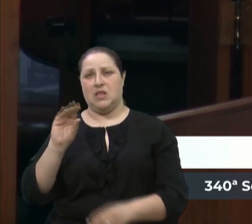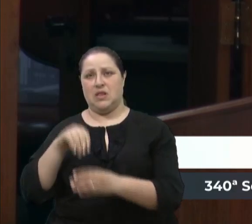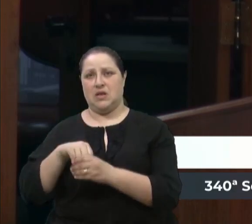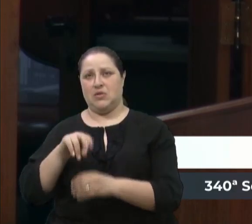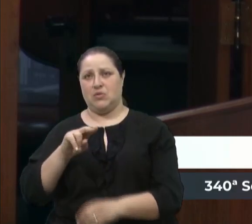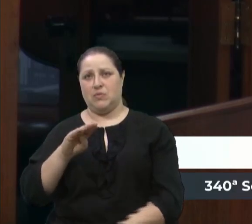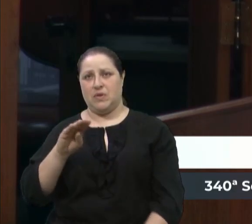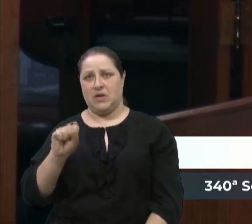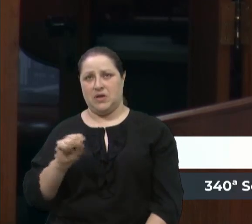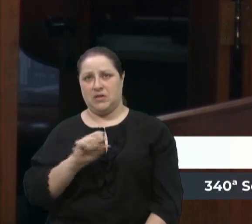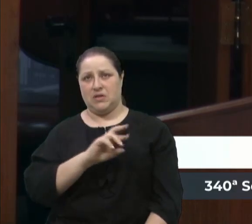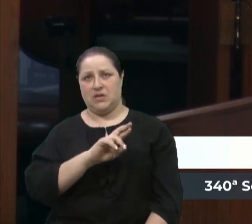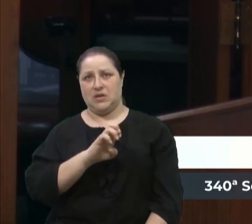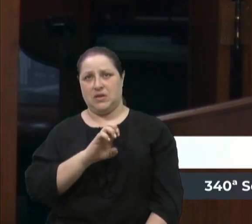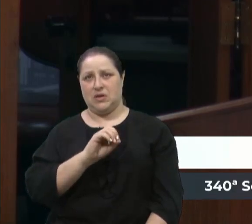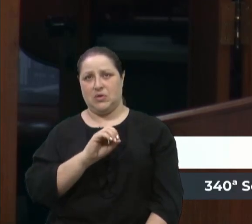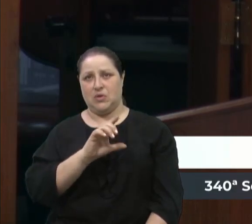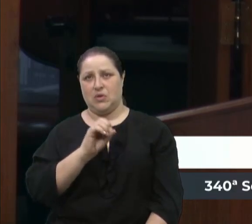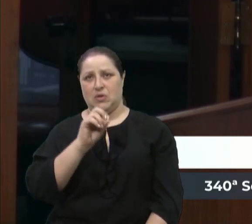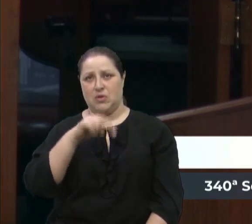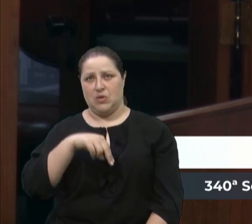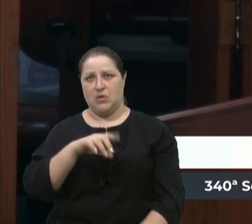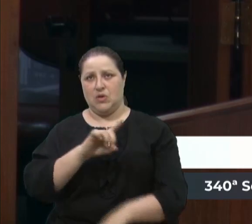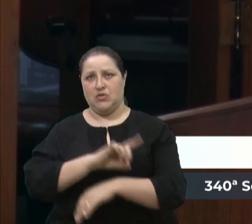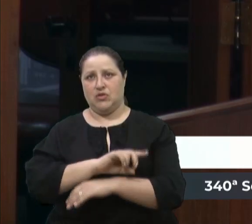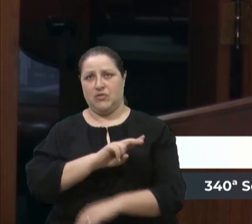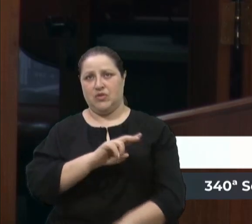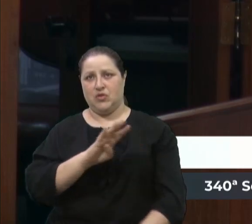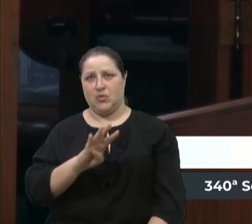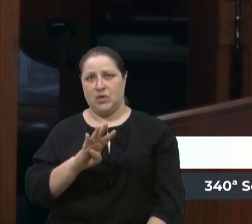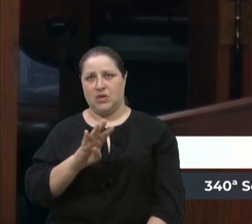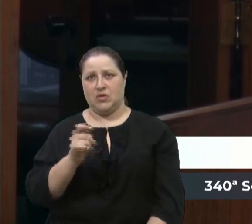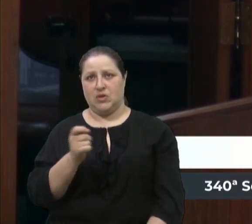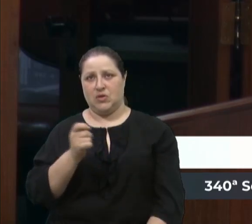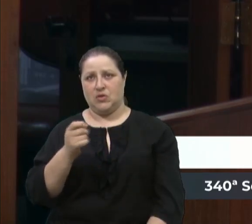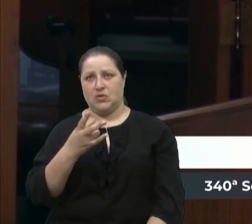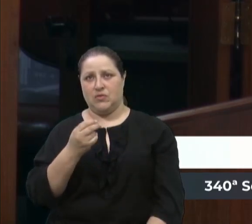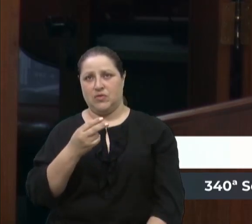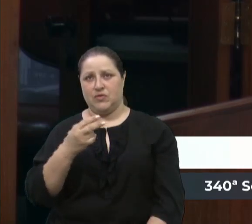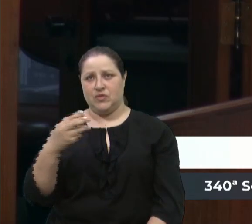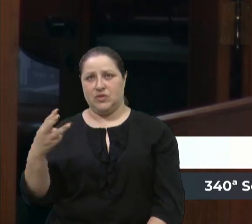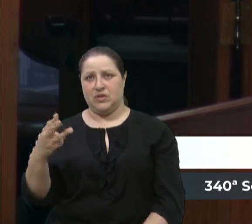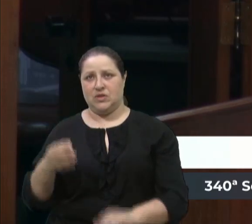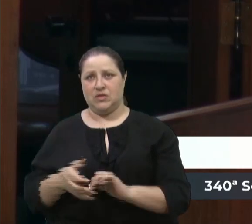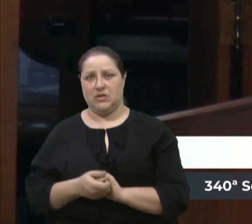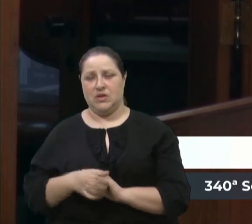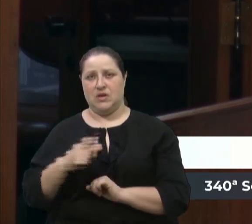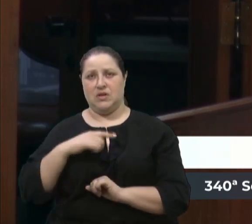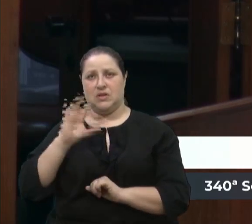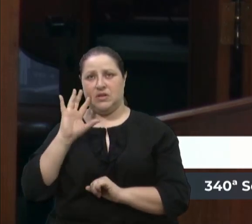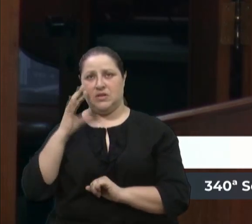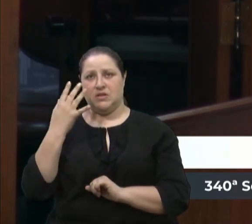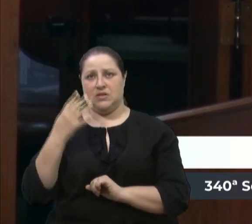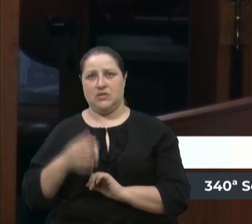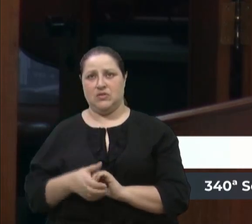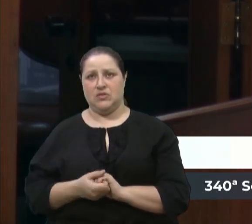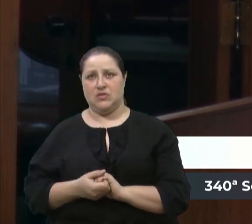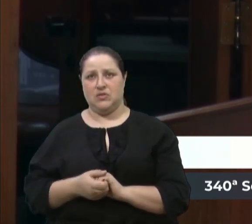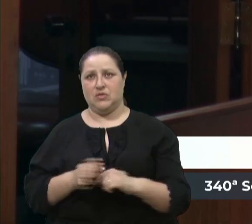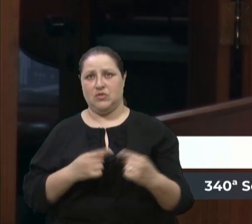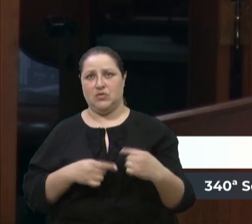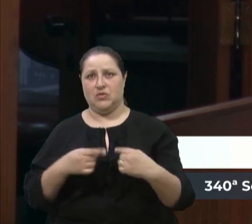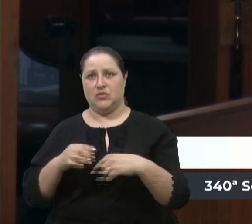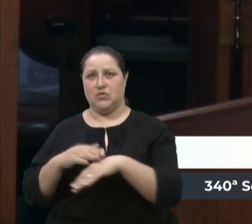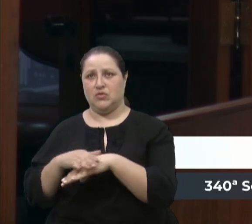a partir de 24/8 de 2023. Então, foi decidido, uma